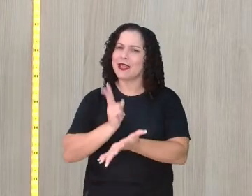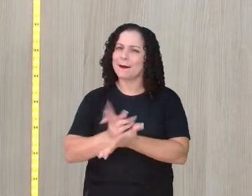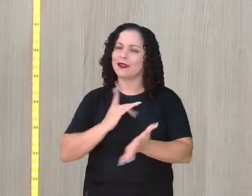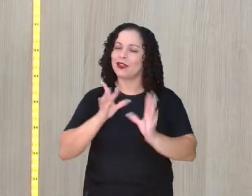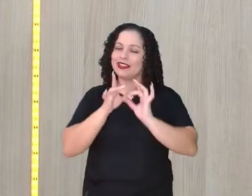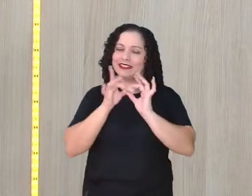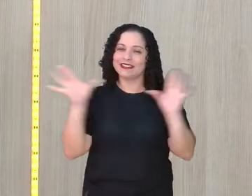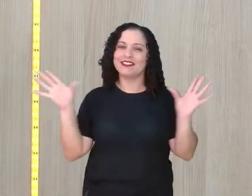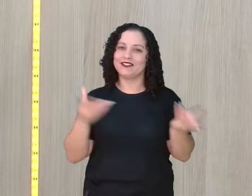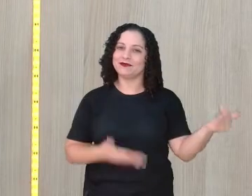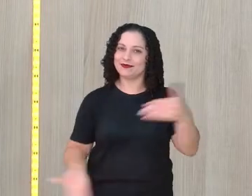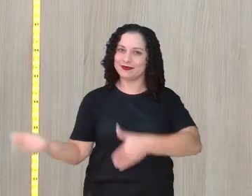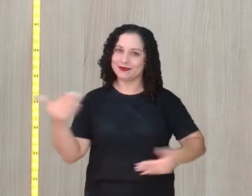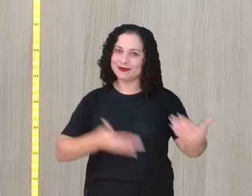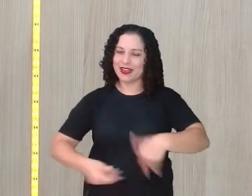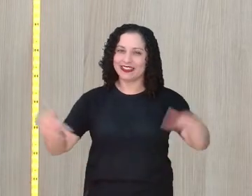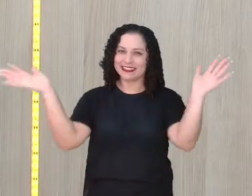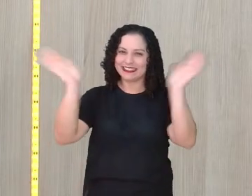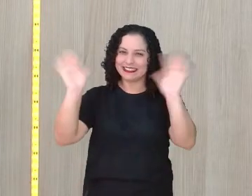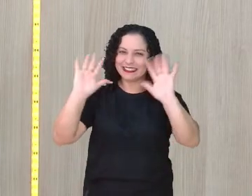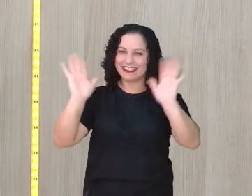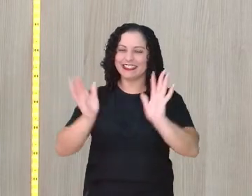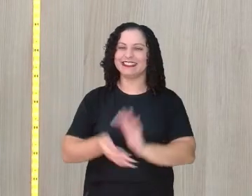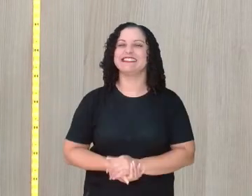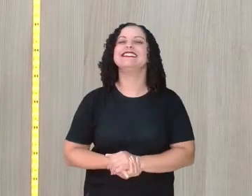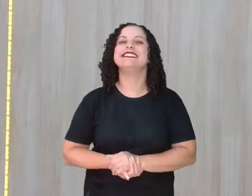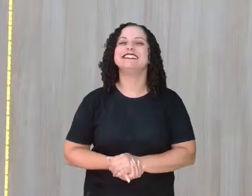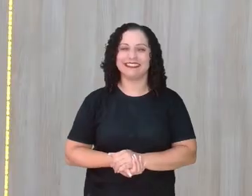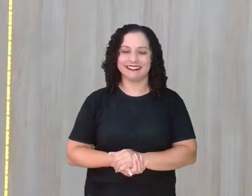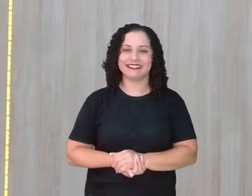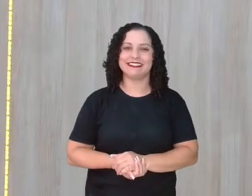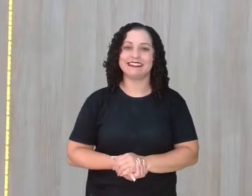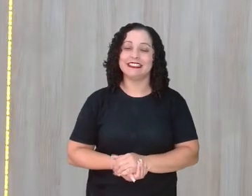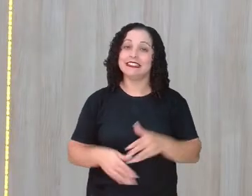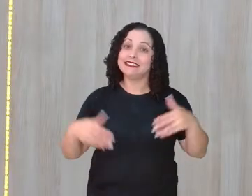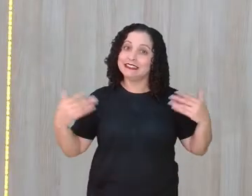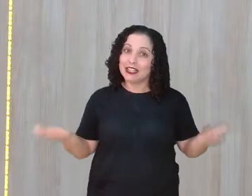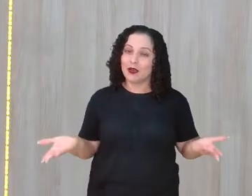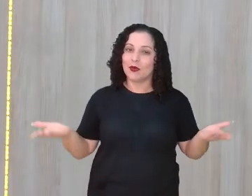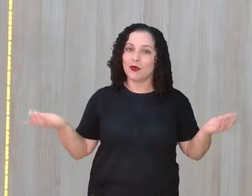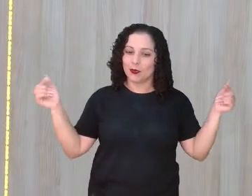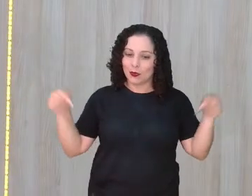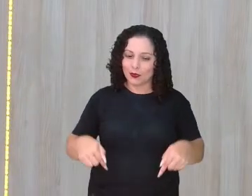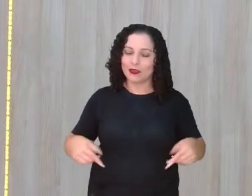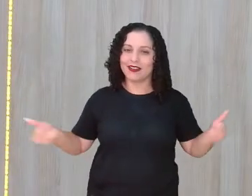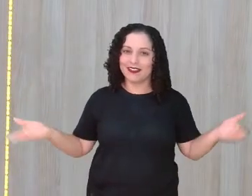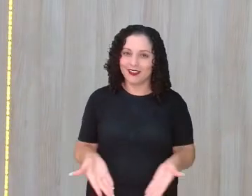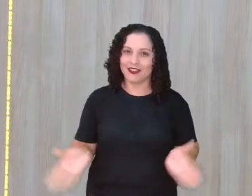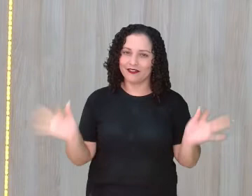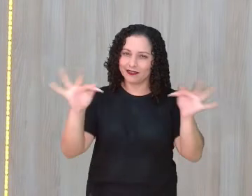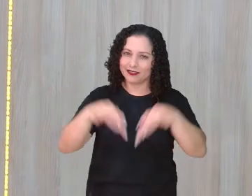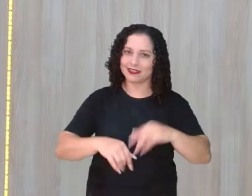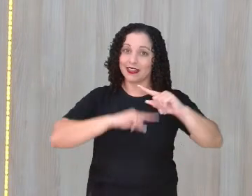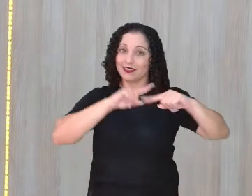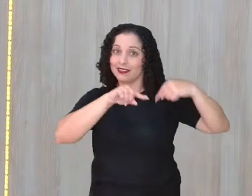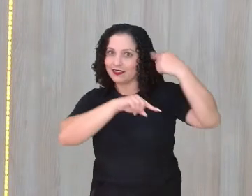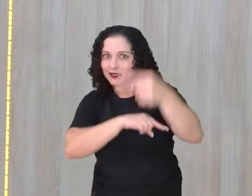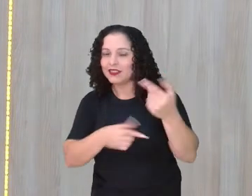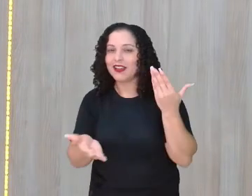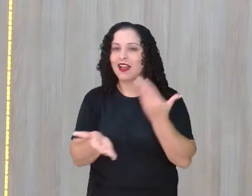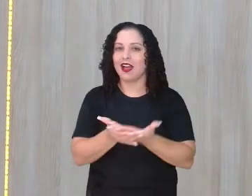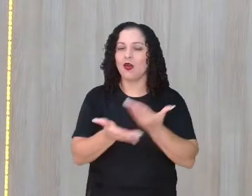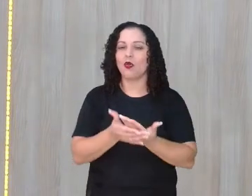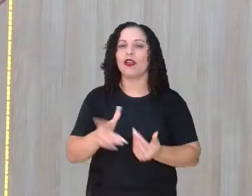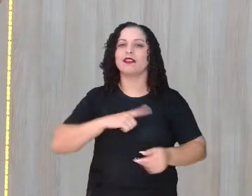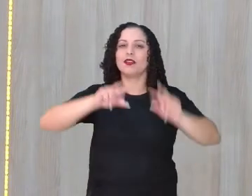disponível, professora. Que bom, tchau, tchau, pessoal. Vai vir mais vezes, né? Então, pessoal, a gente fica por aqui. Próxima aula a gente vai